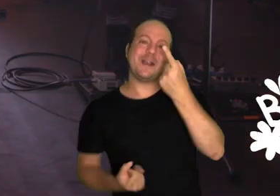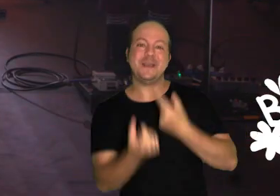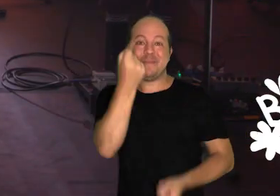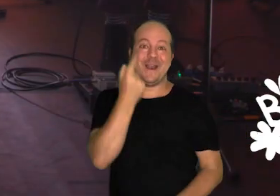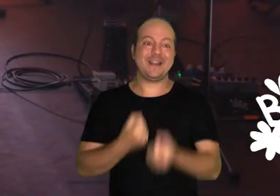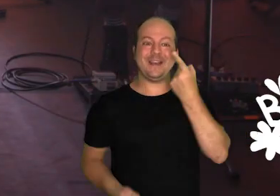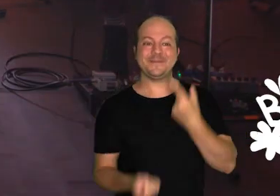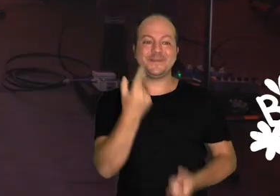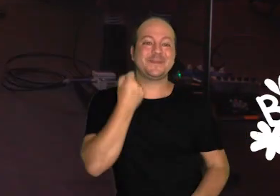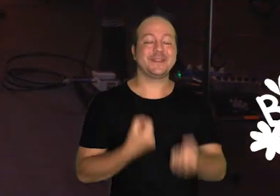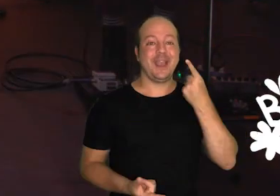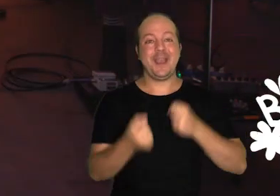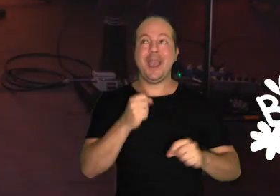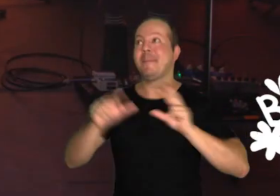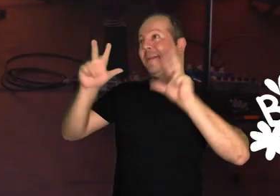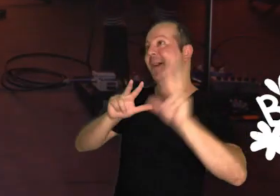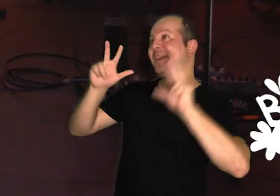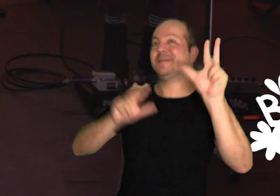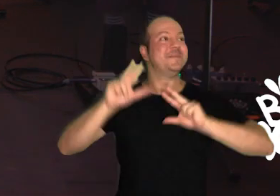Pipoca, pipoca, pipoca.